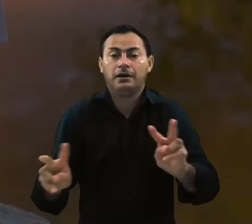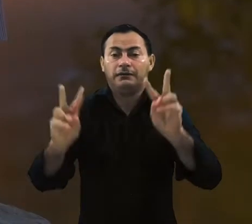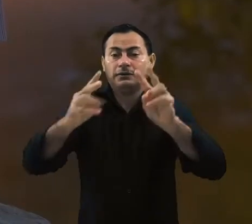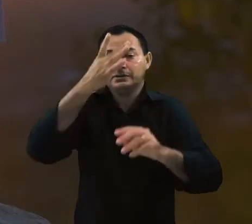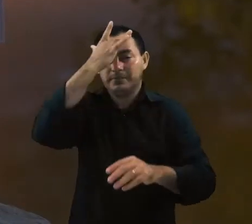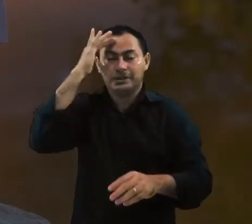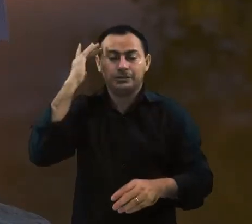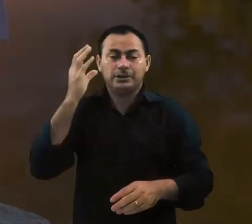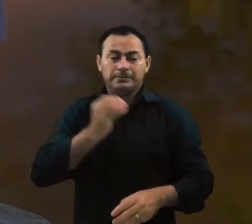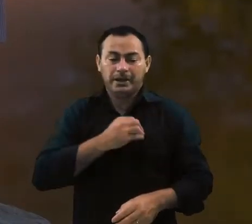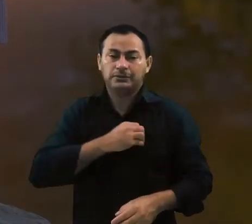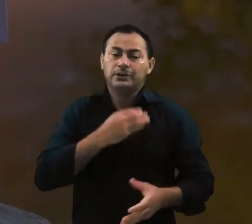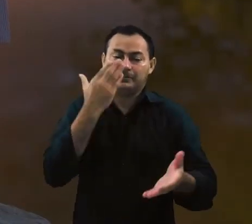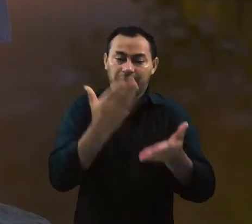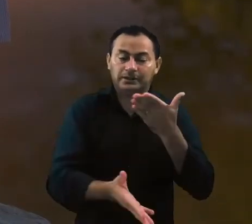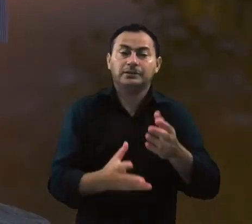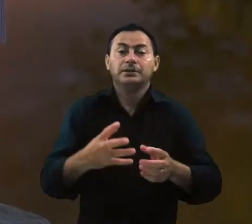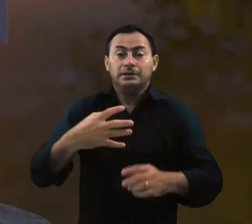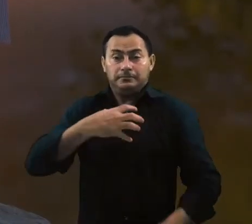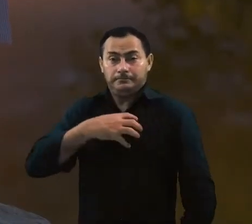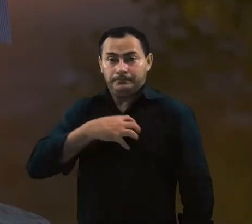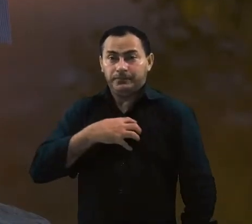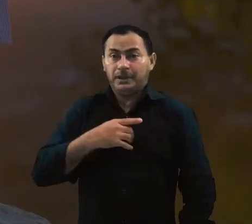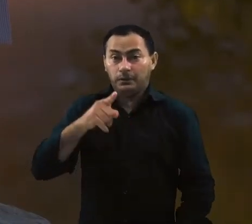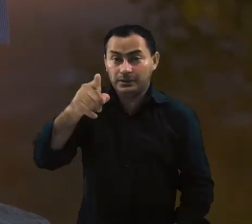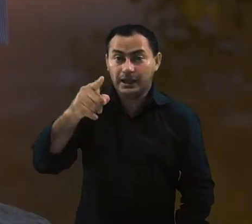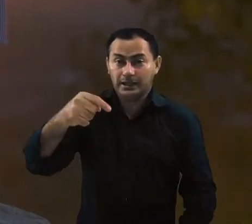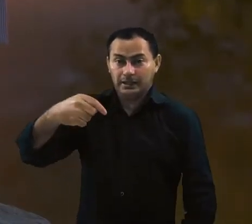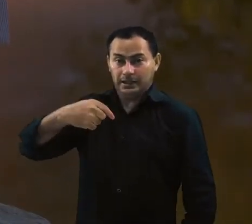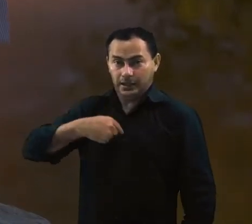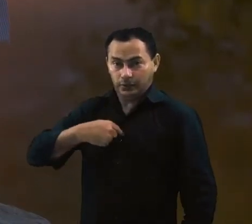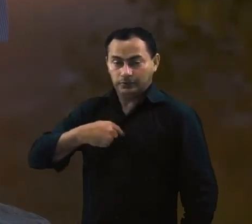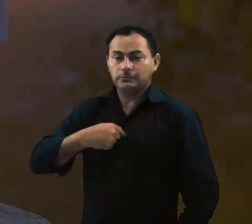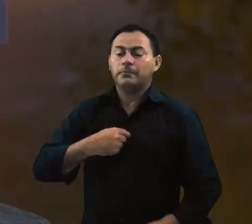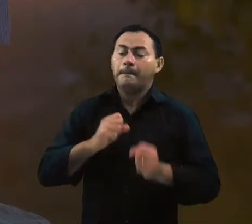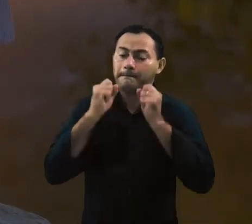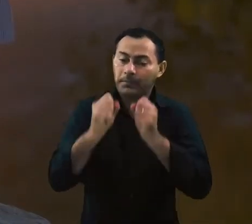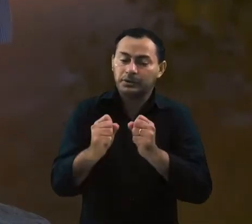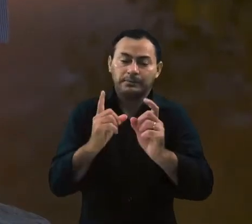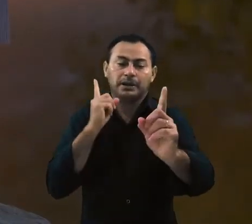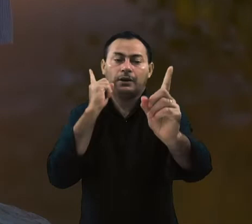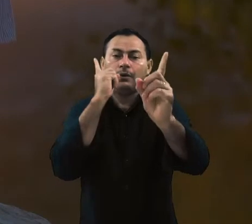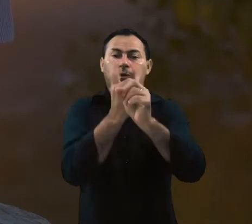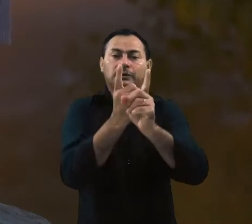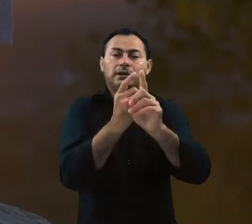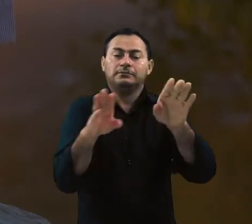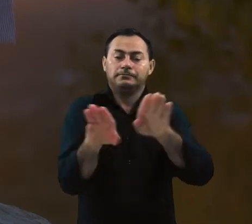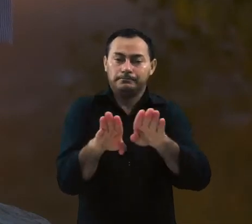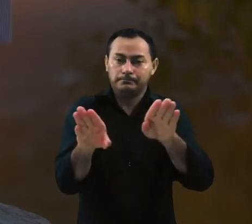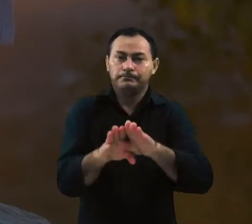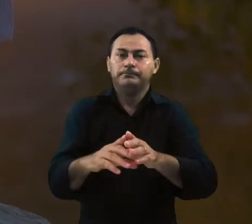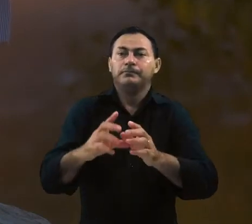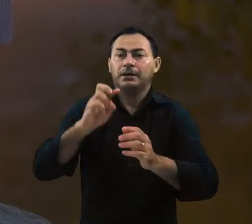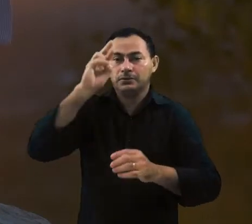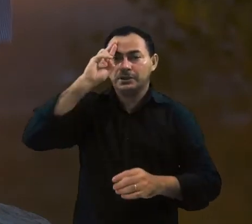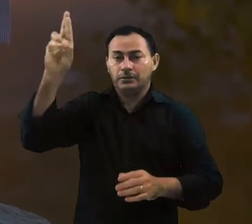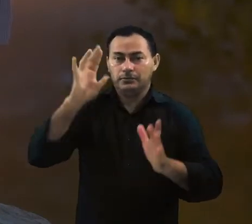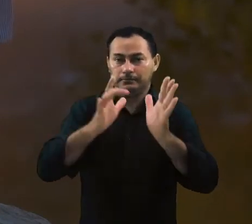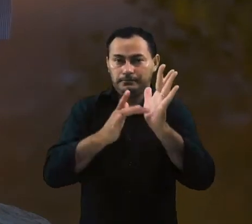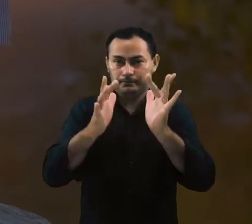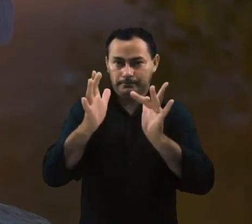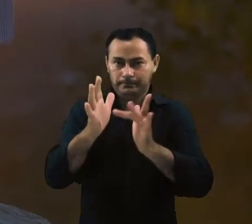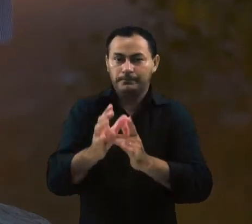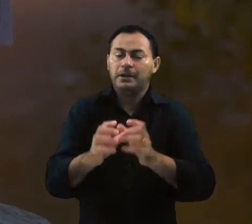Jesus tem demonstrado o valor aos feridos e perdidos Porque desta forma você e eu Nossa podemos ser encontrados também